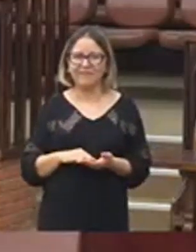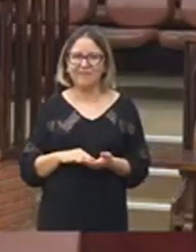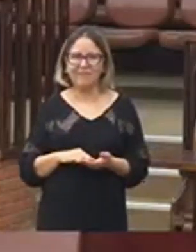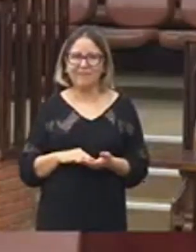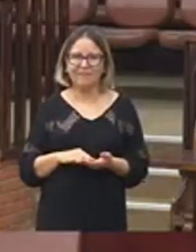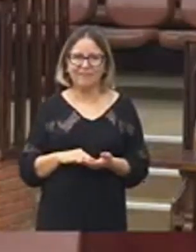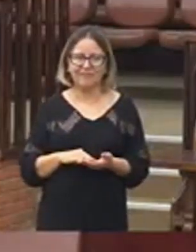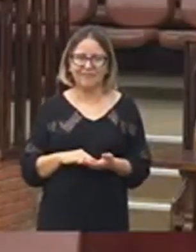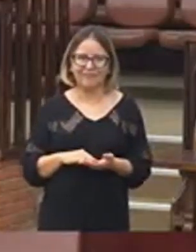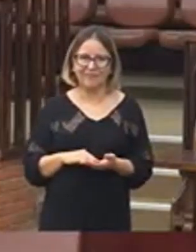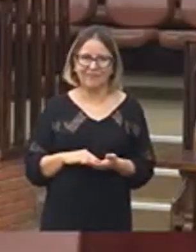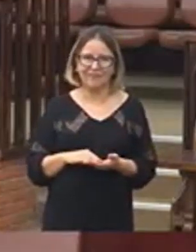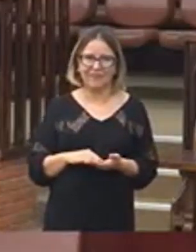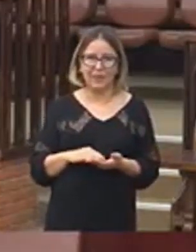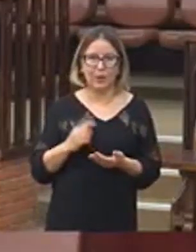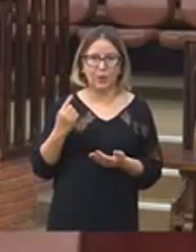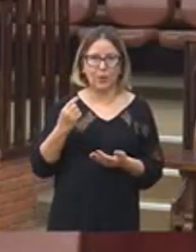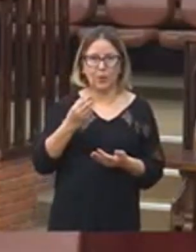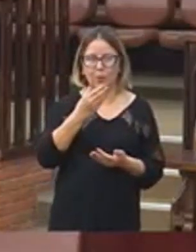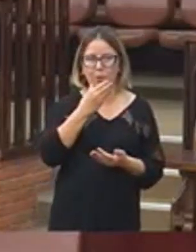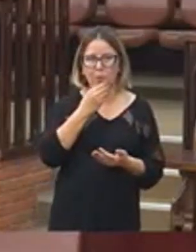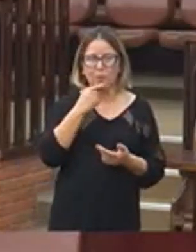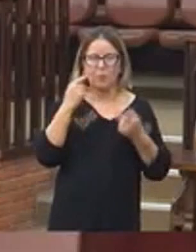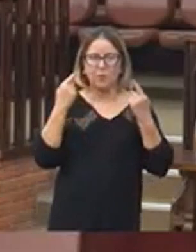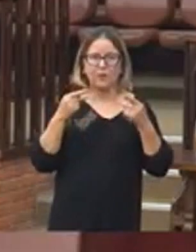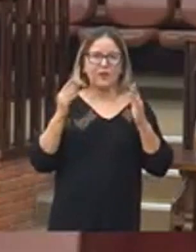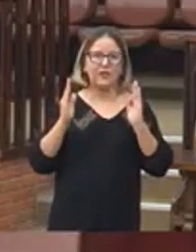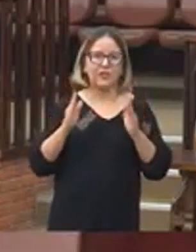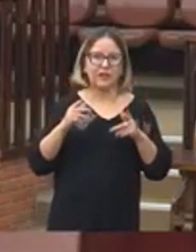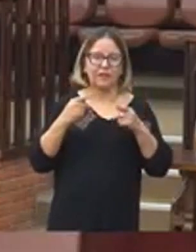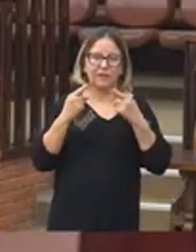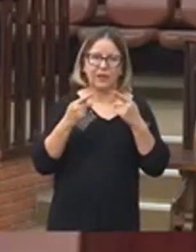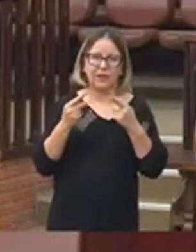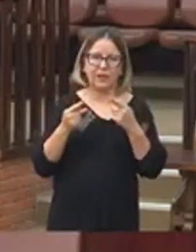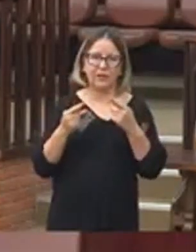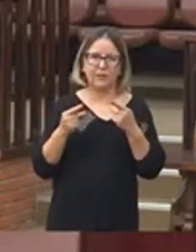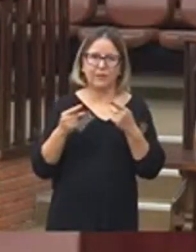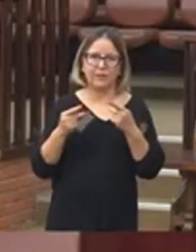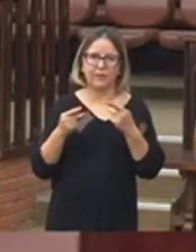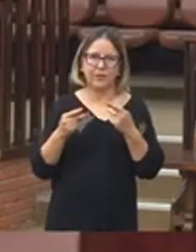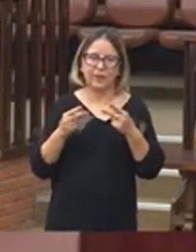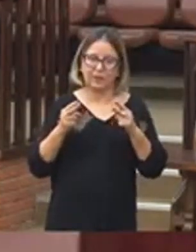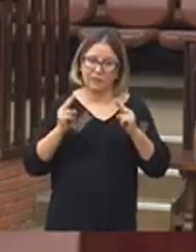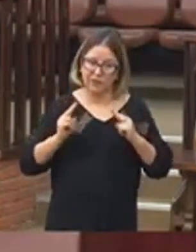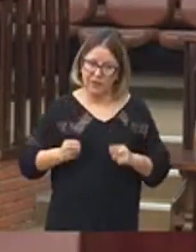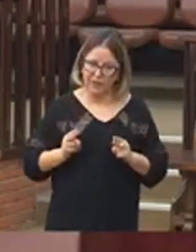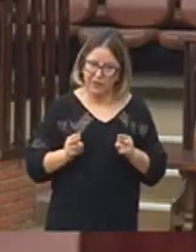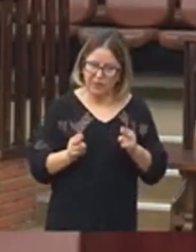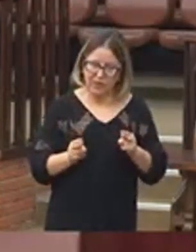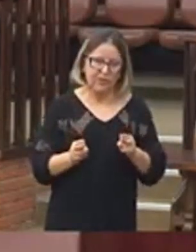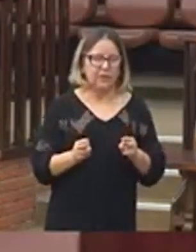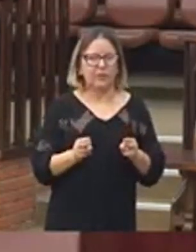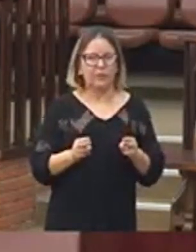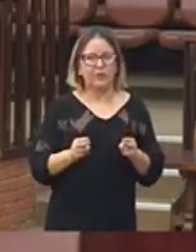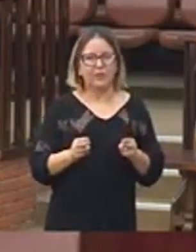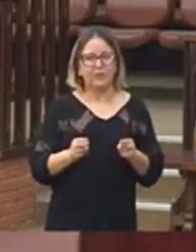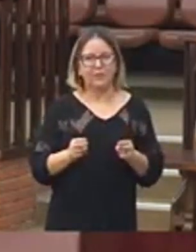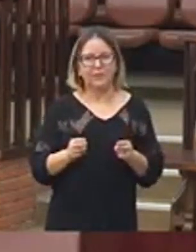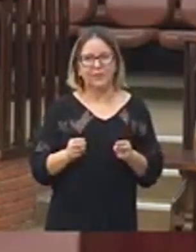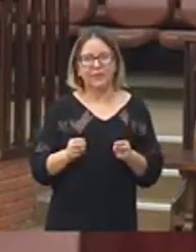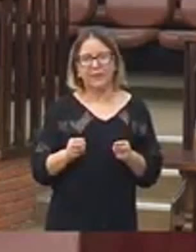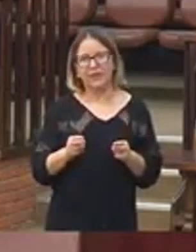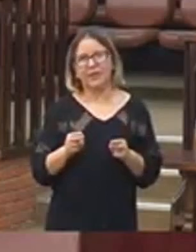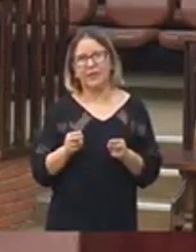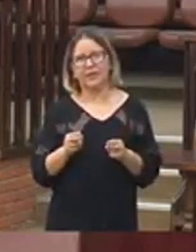prosseguem o caminho da força, de força em força. Somente o